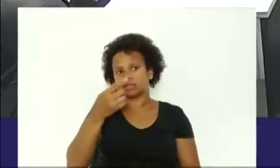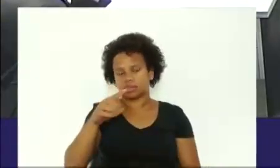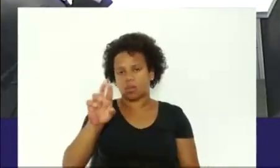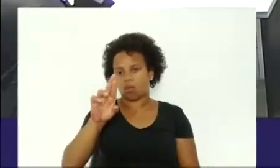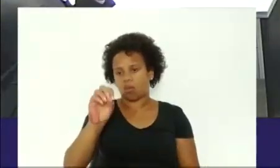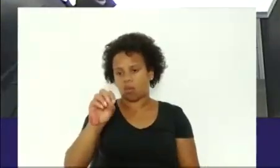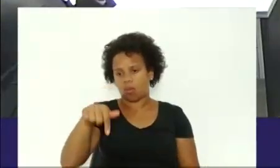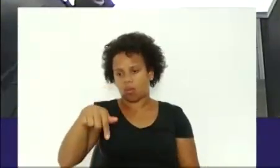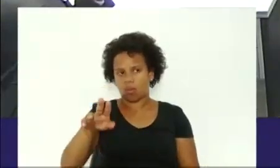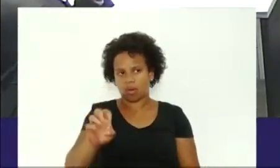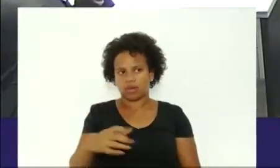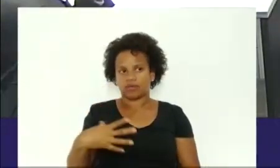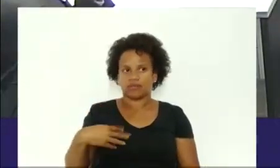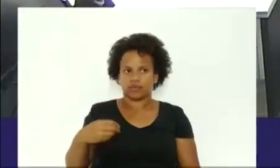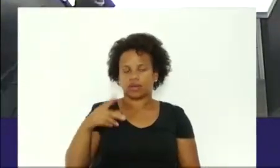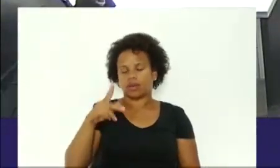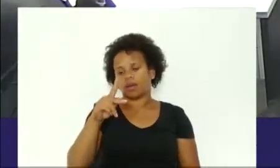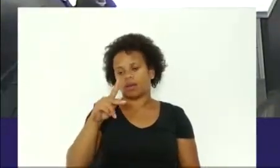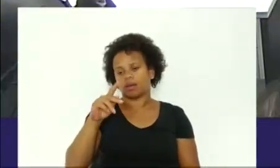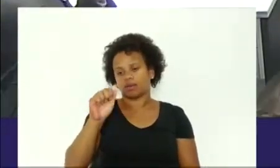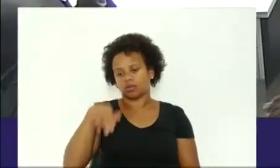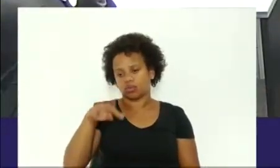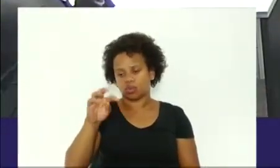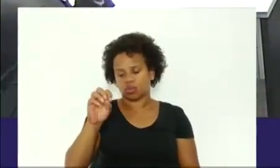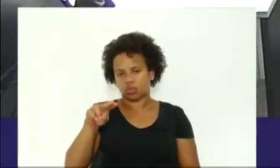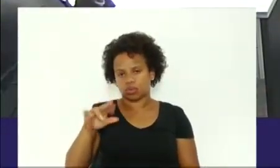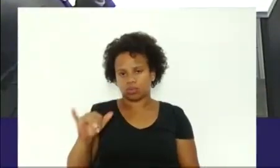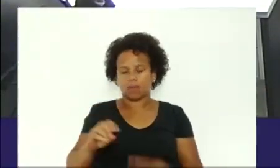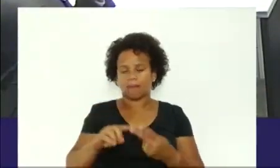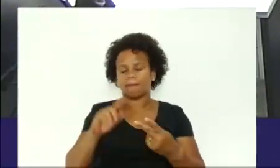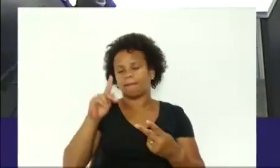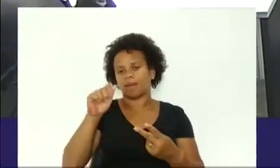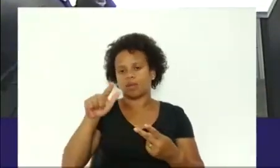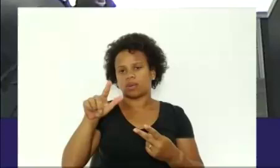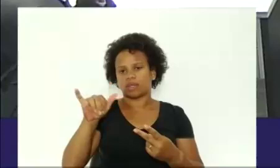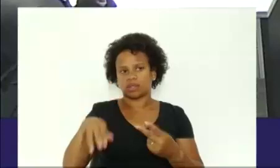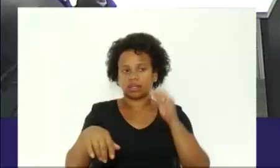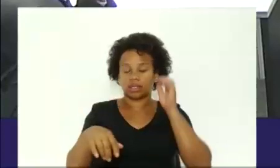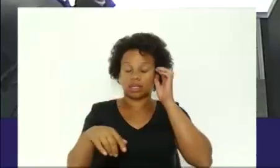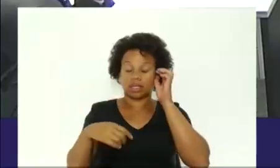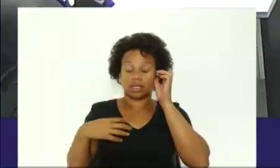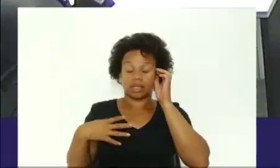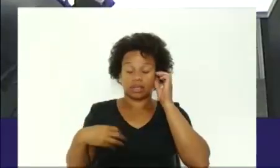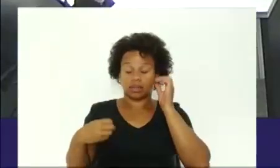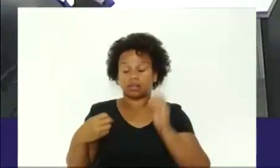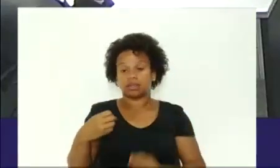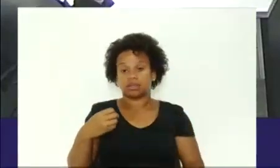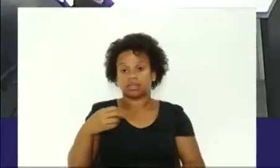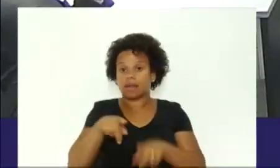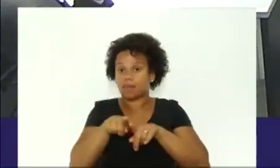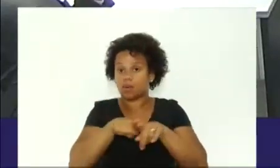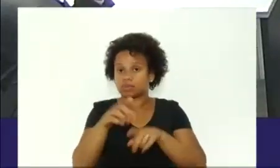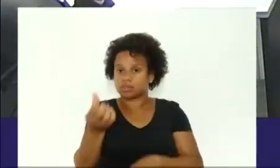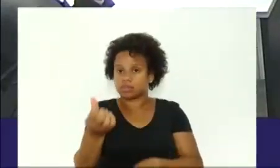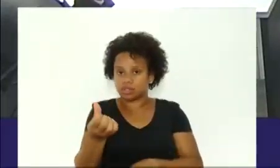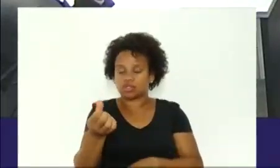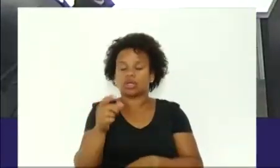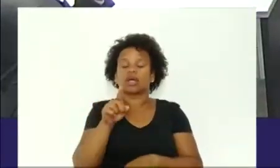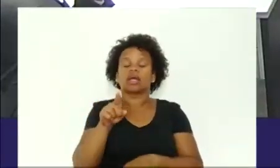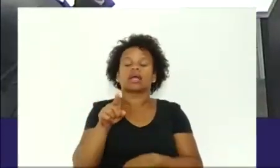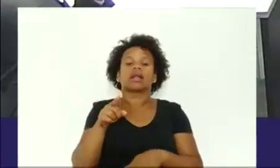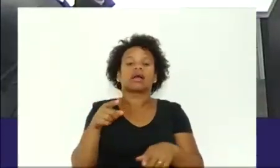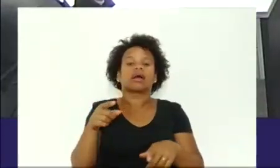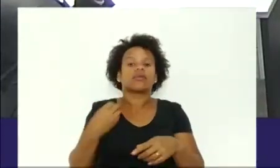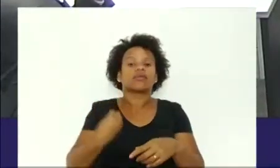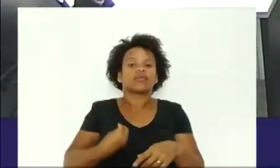de Almeida e Paulina Bozoni Vaz de Almeida e tem 6 irmãos. Vive em Botucatu desde os 2 meses de idade e aqui estudou